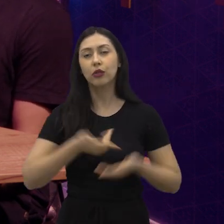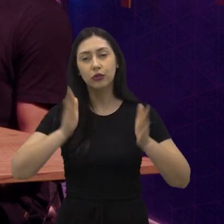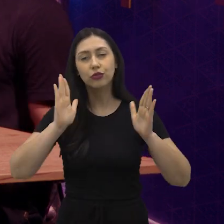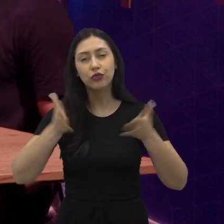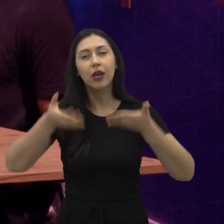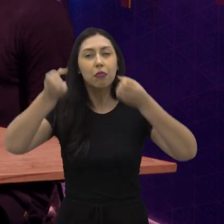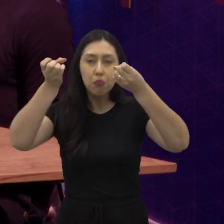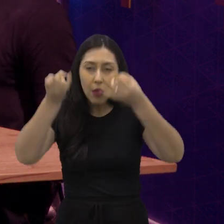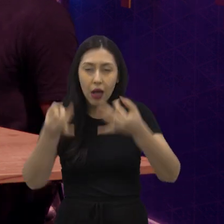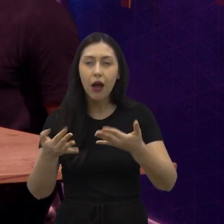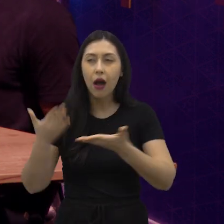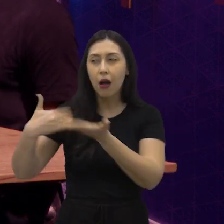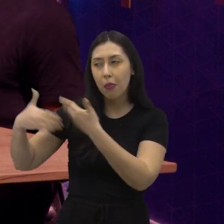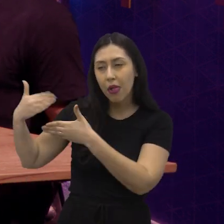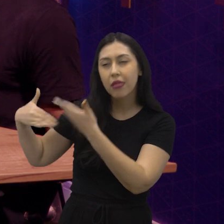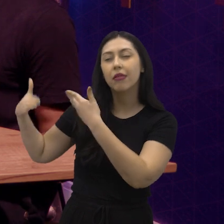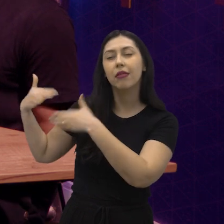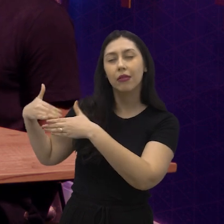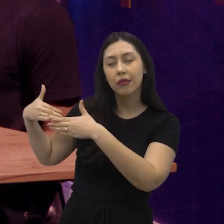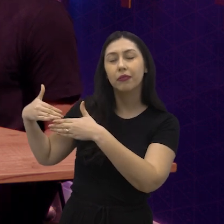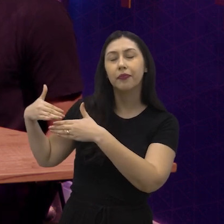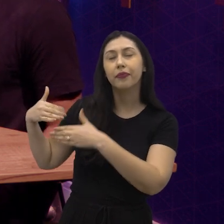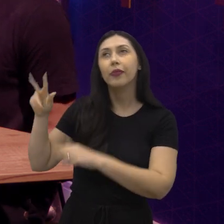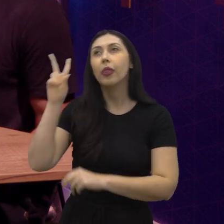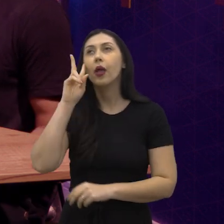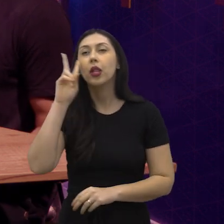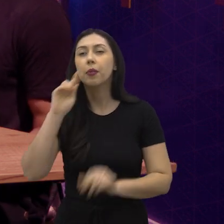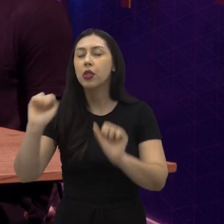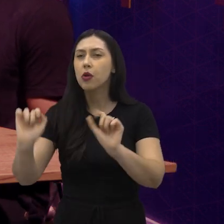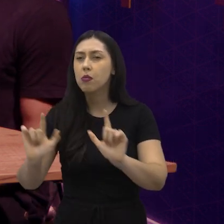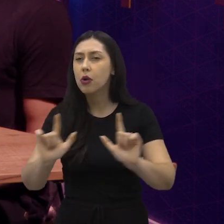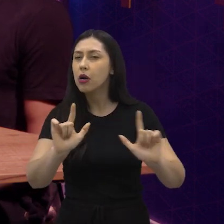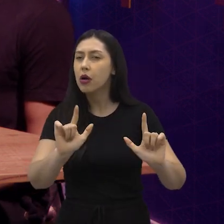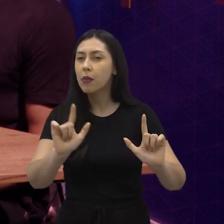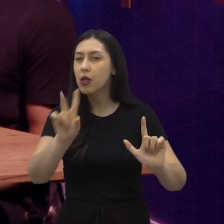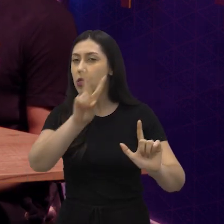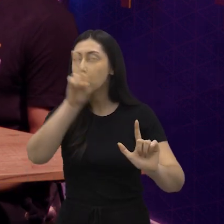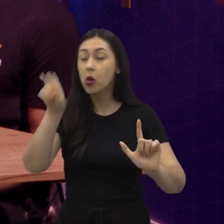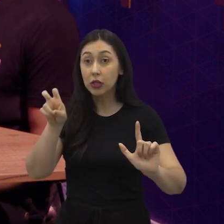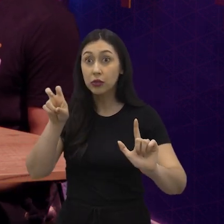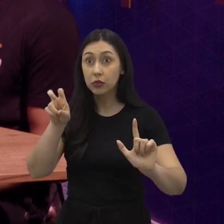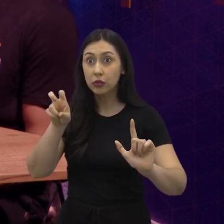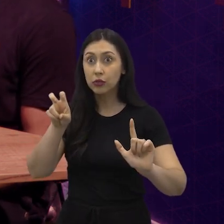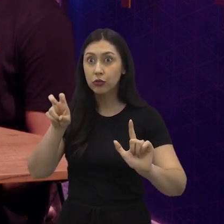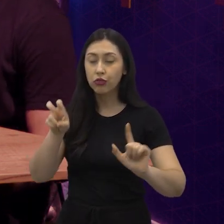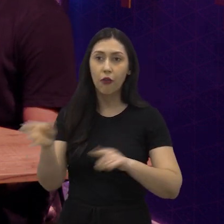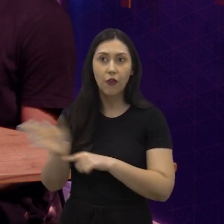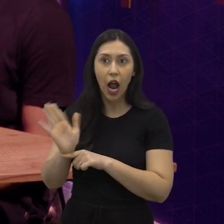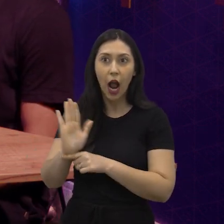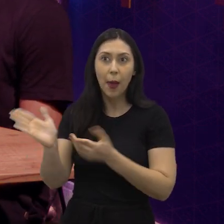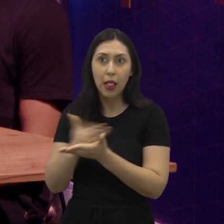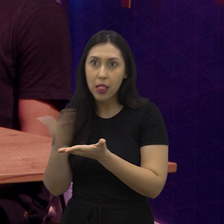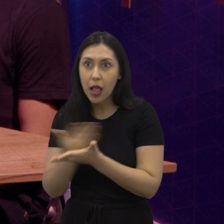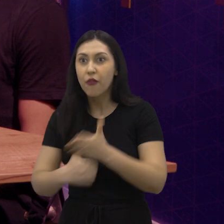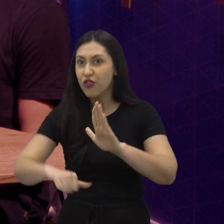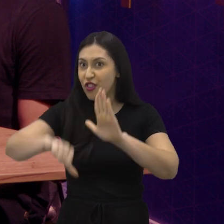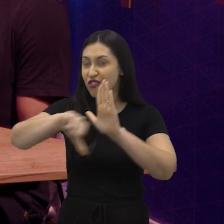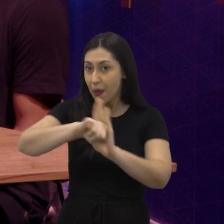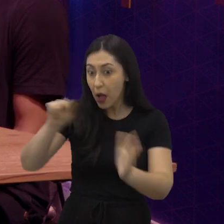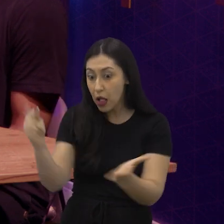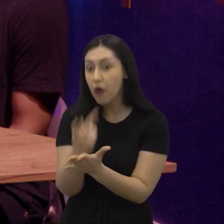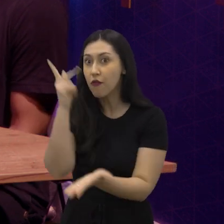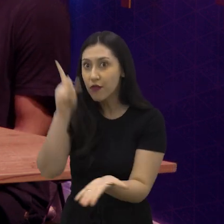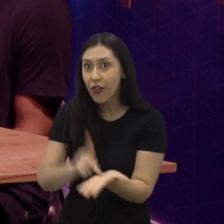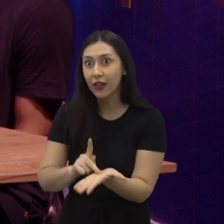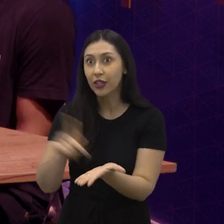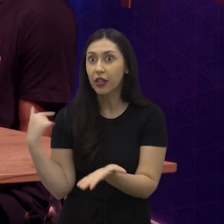abordou, já deu uma pincelada em outros programas, né? Eu lembro do programa que a gente falou sobre True Crime, né? Então a gente